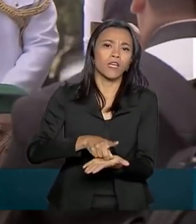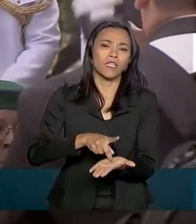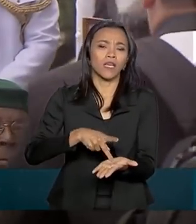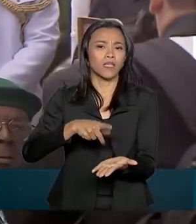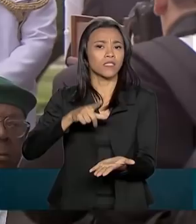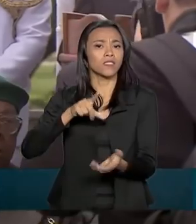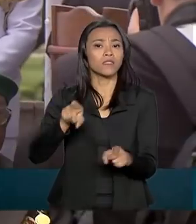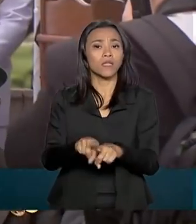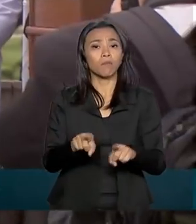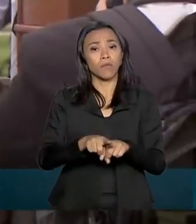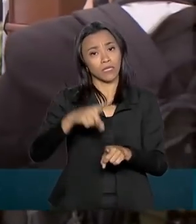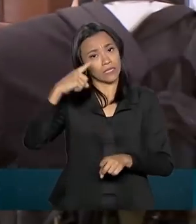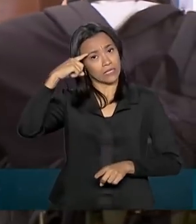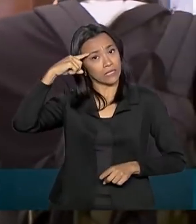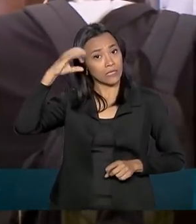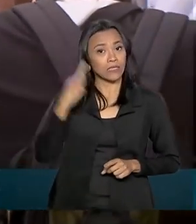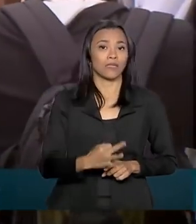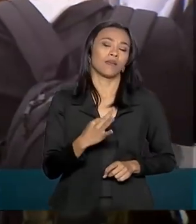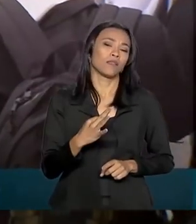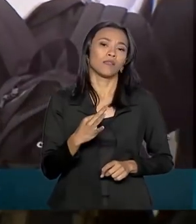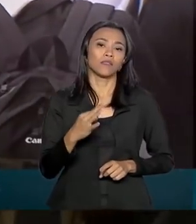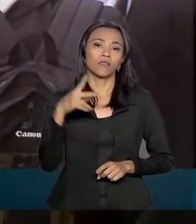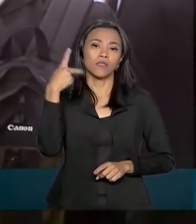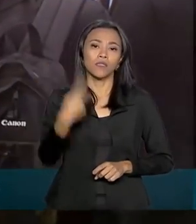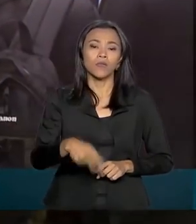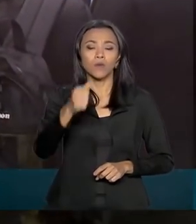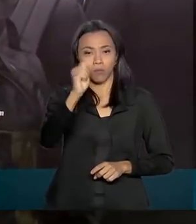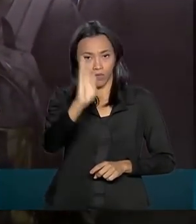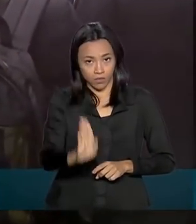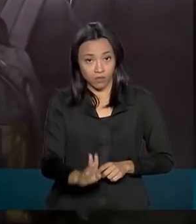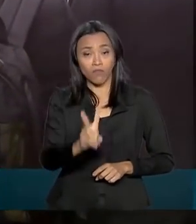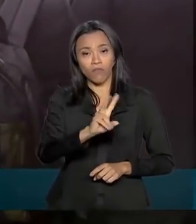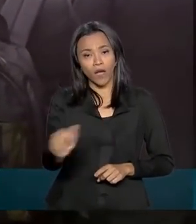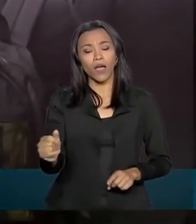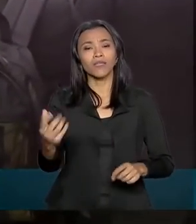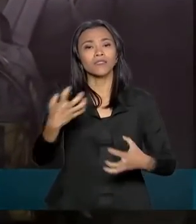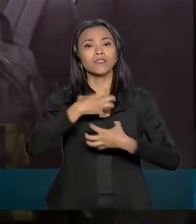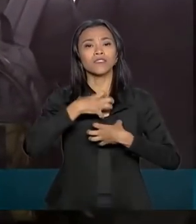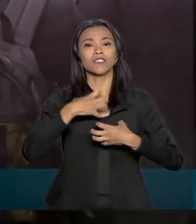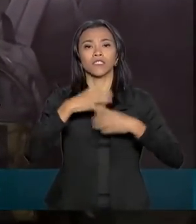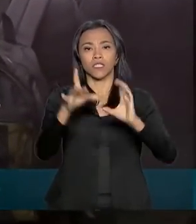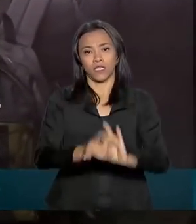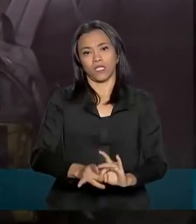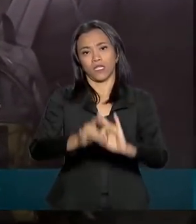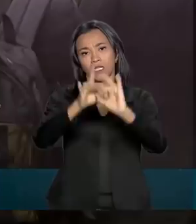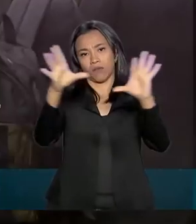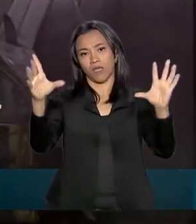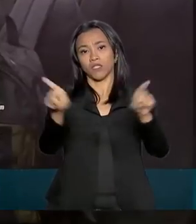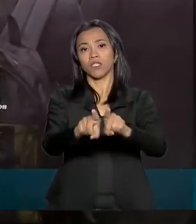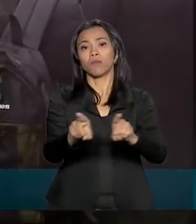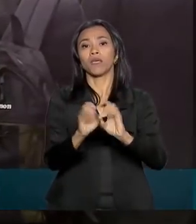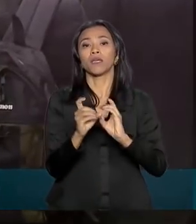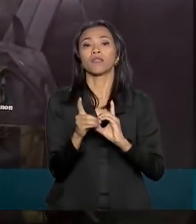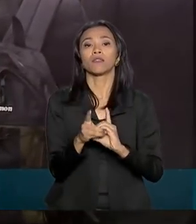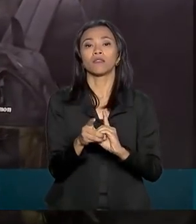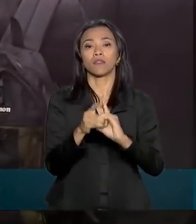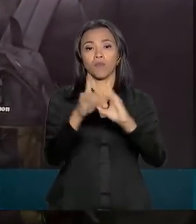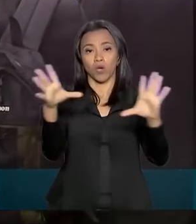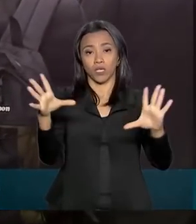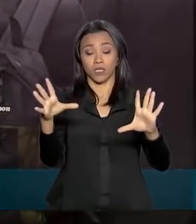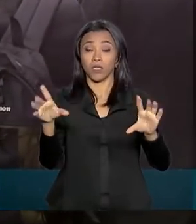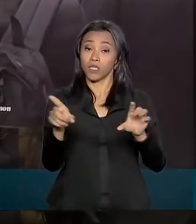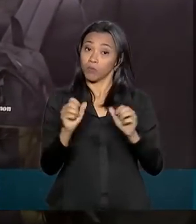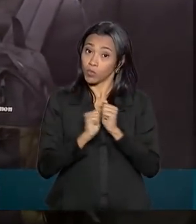que esse brasil gozará de liberdade e de modise democracia e ao lado da